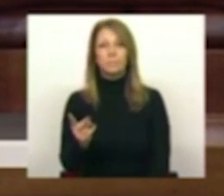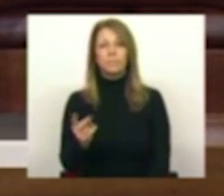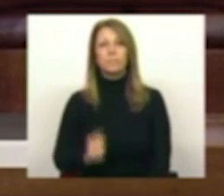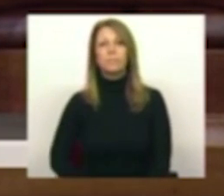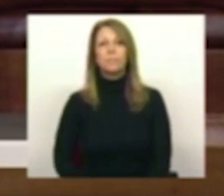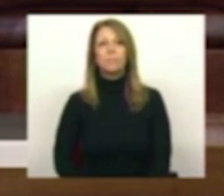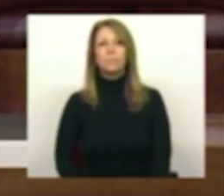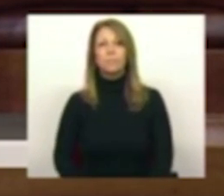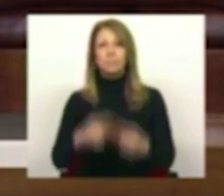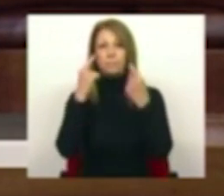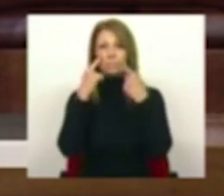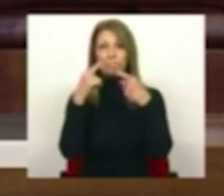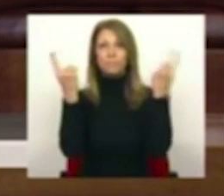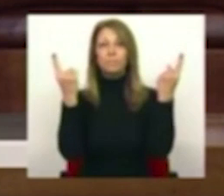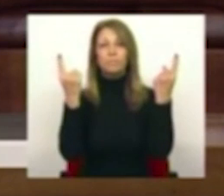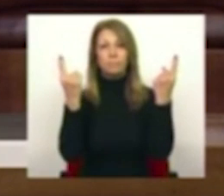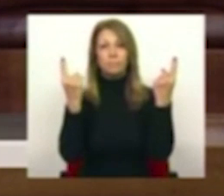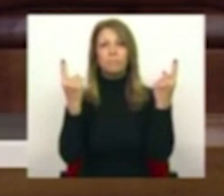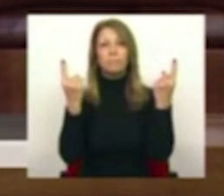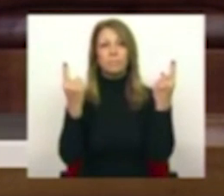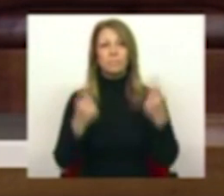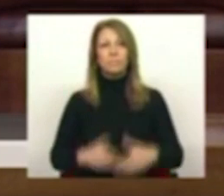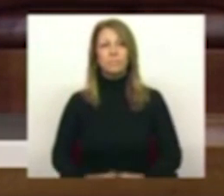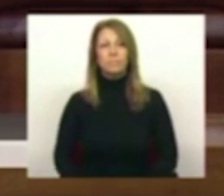revelaram o seu